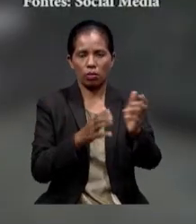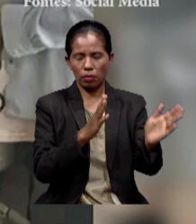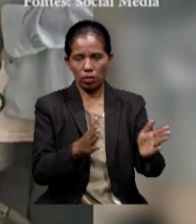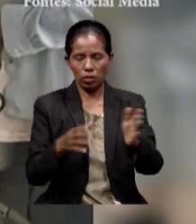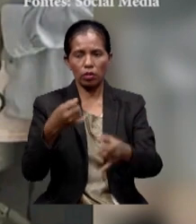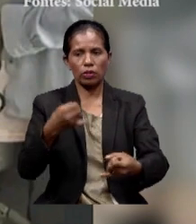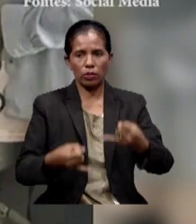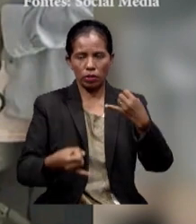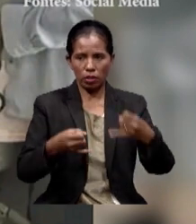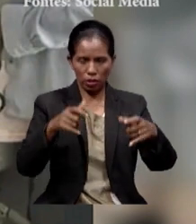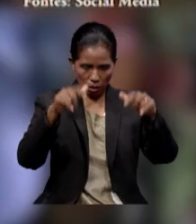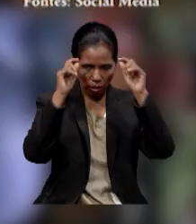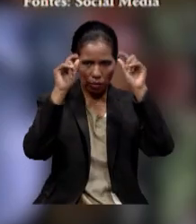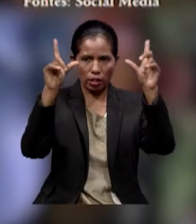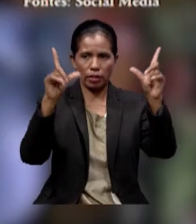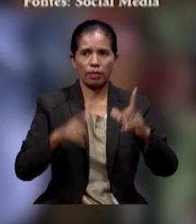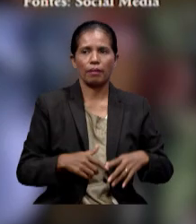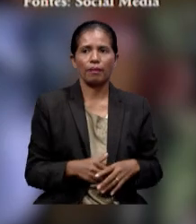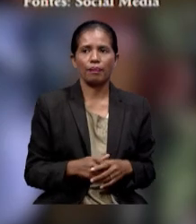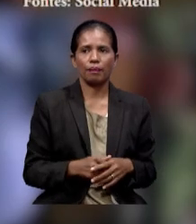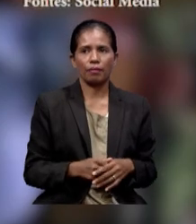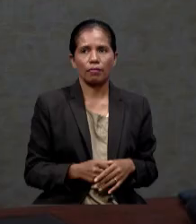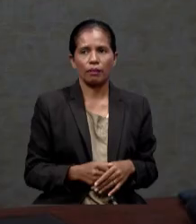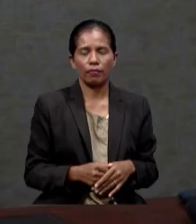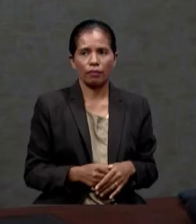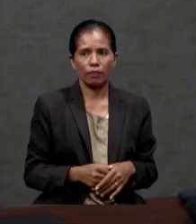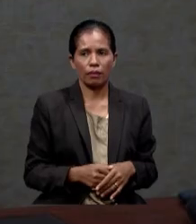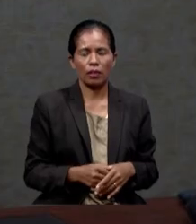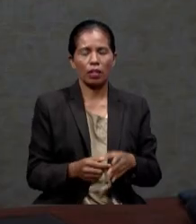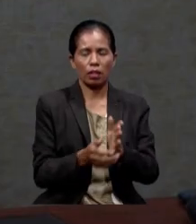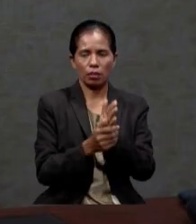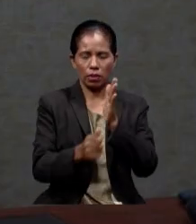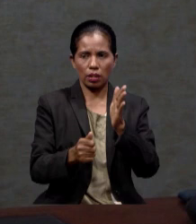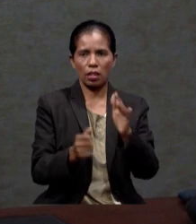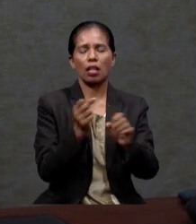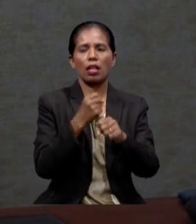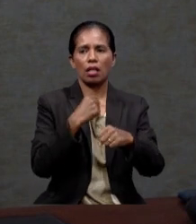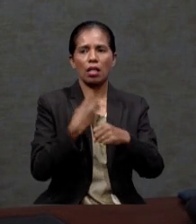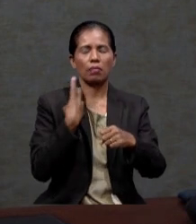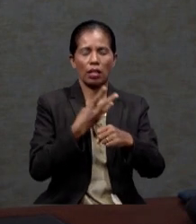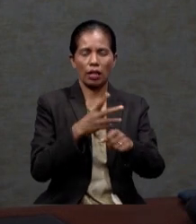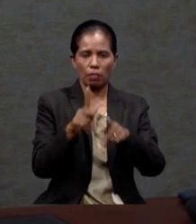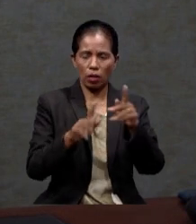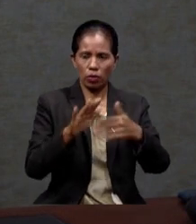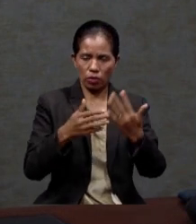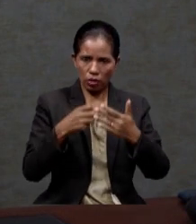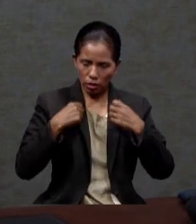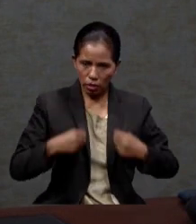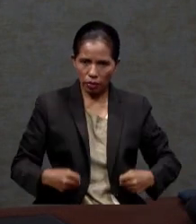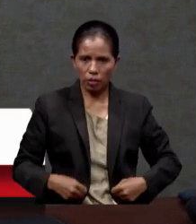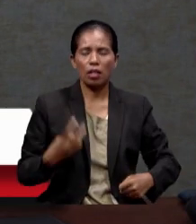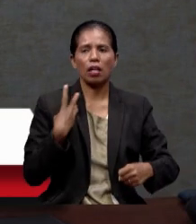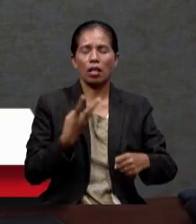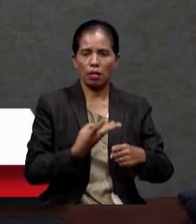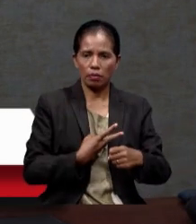ne bevigora iha Timor-Leste. Mina irenema que prejudica a minha saúde irene a missa